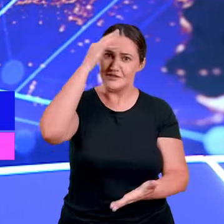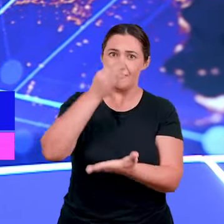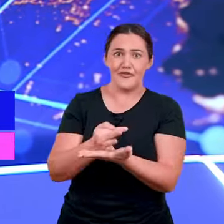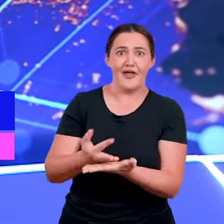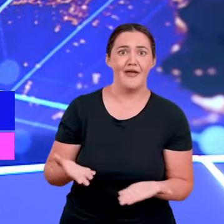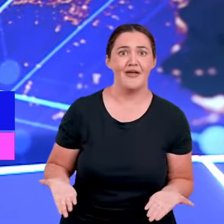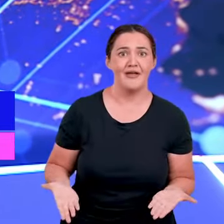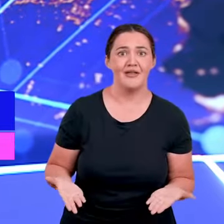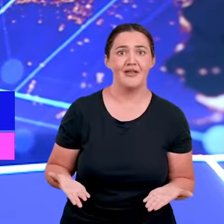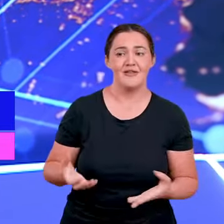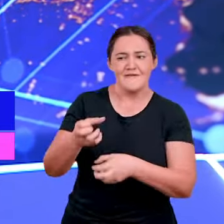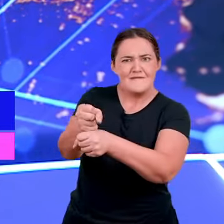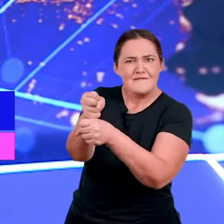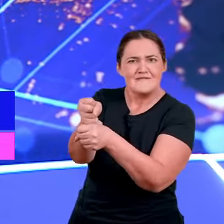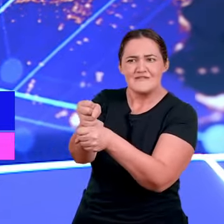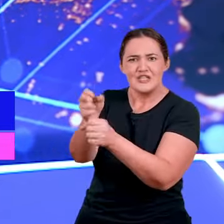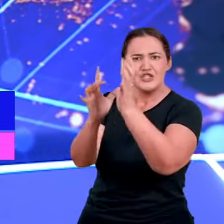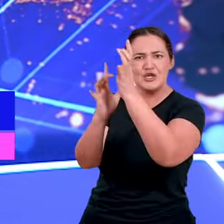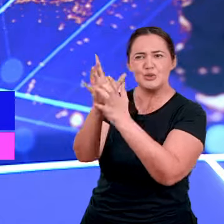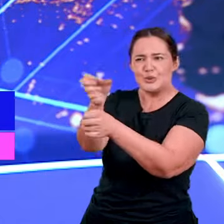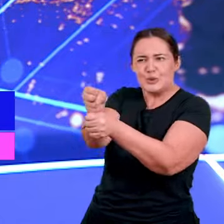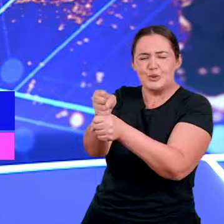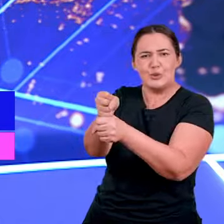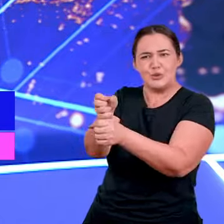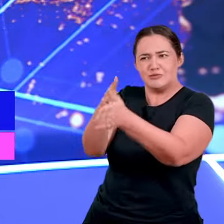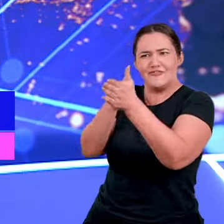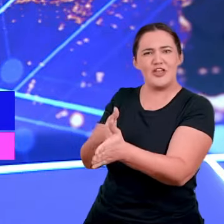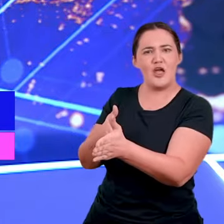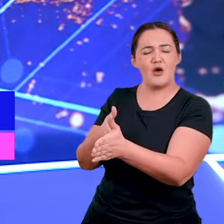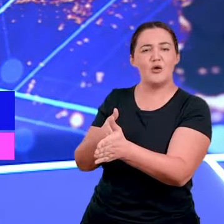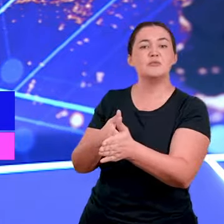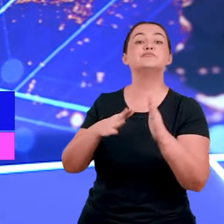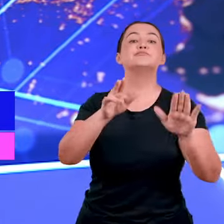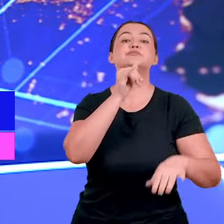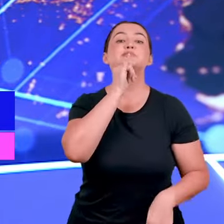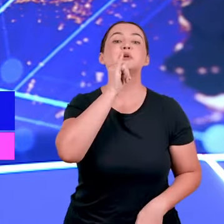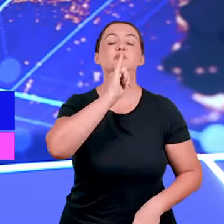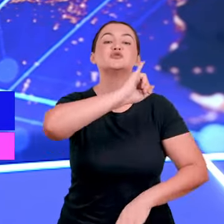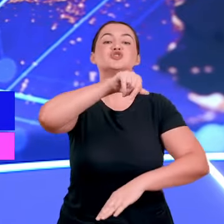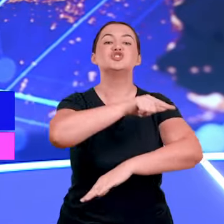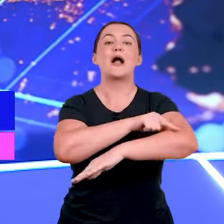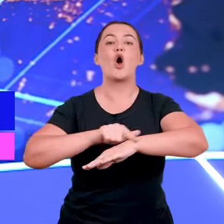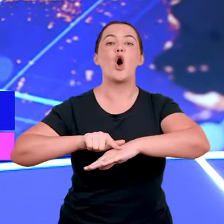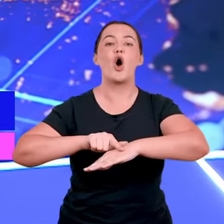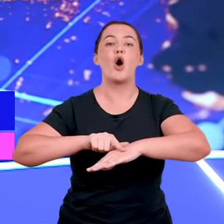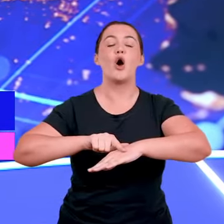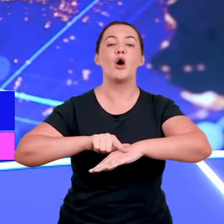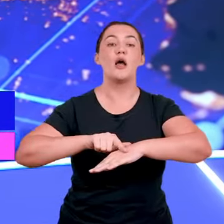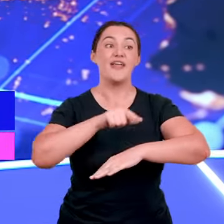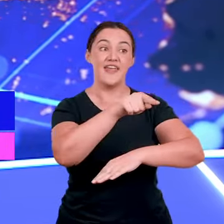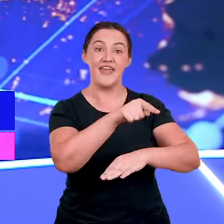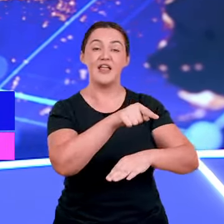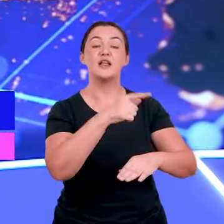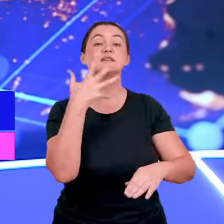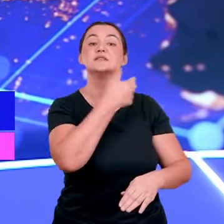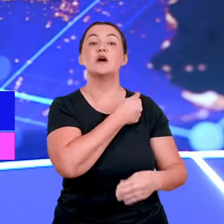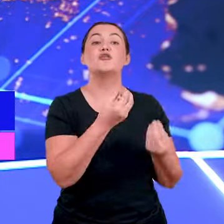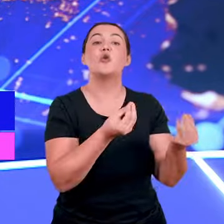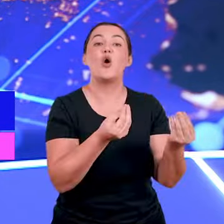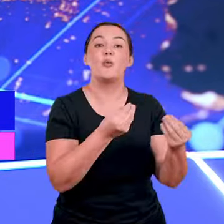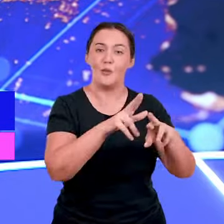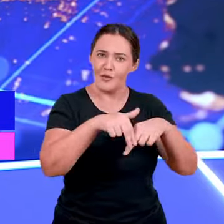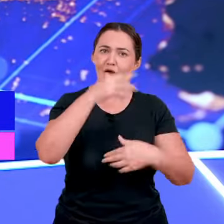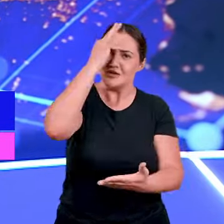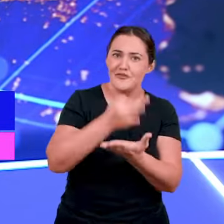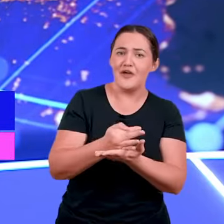Ou você acha que Jacó foi salvo pela obediência à lei? Não, não, foi salvo pela fé.